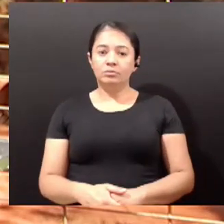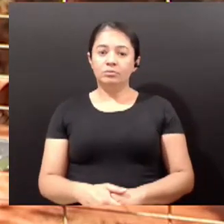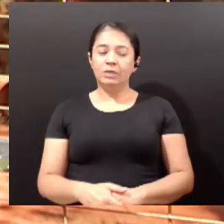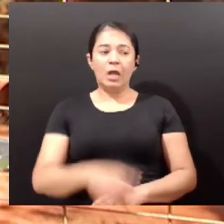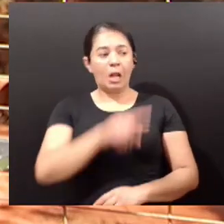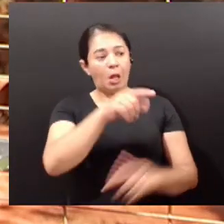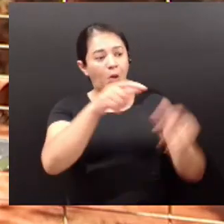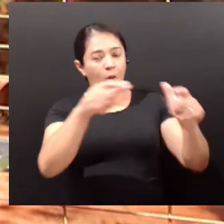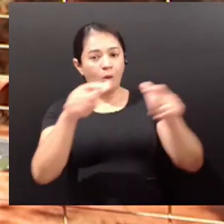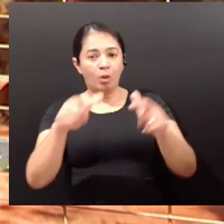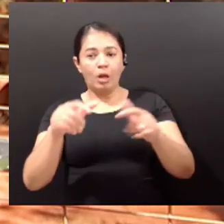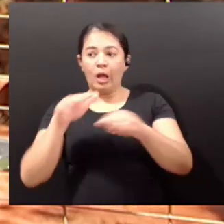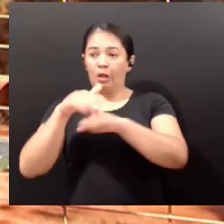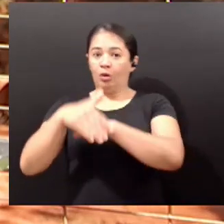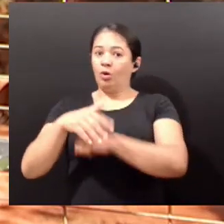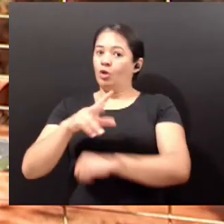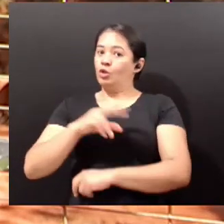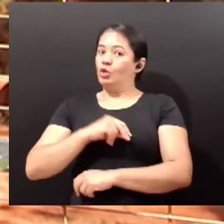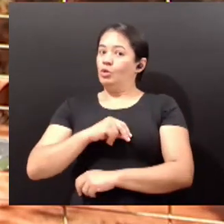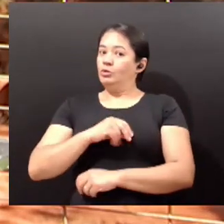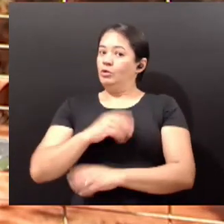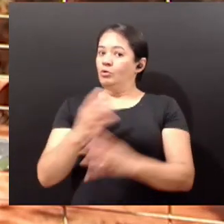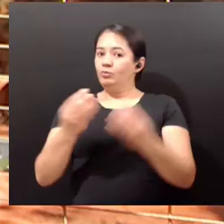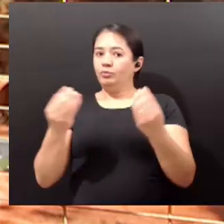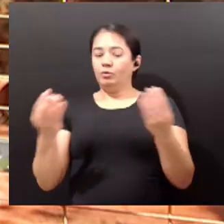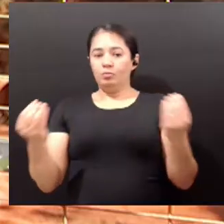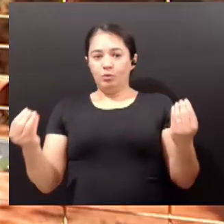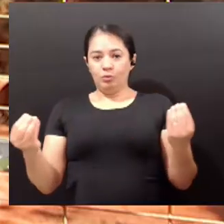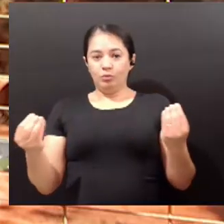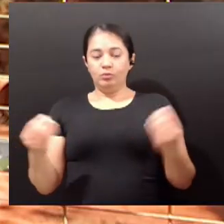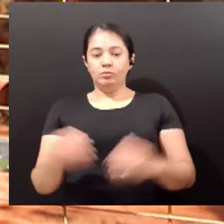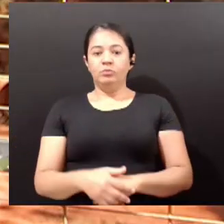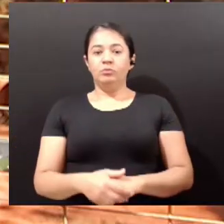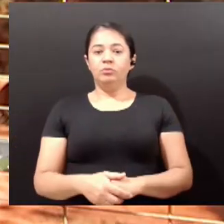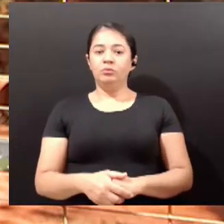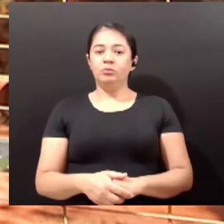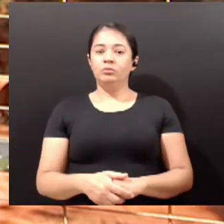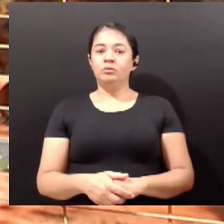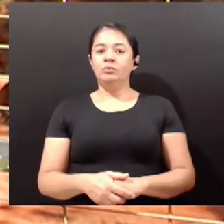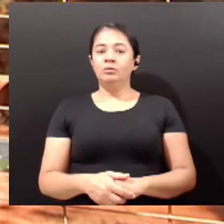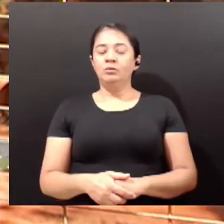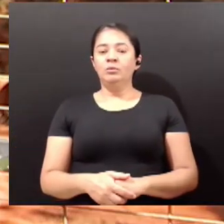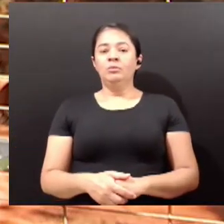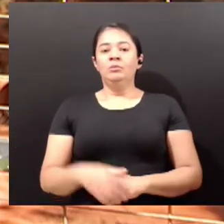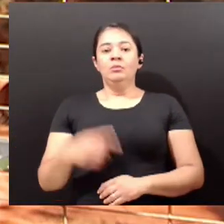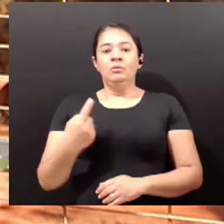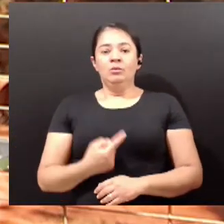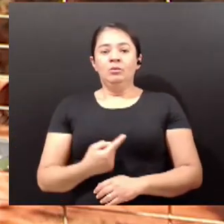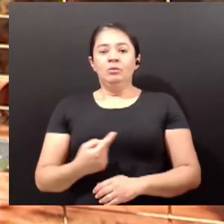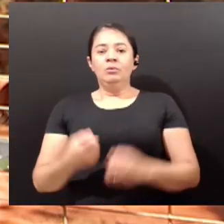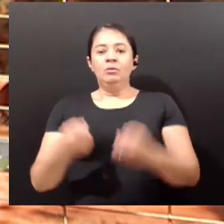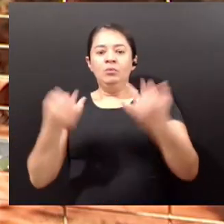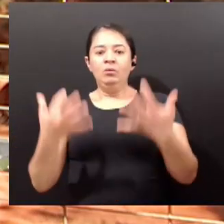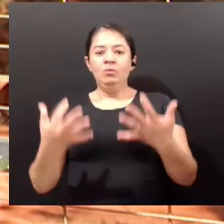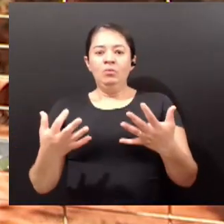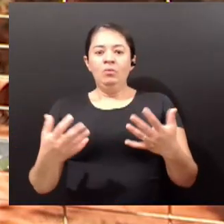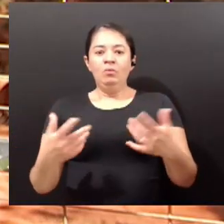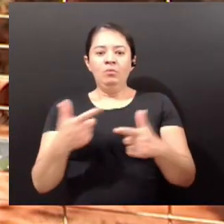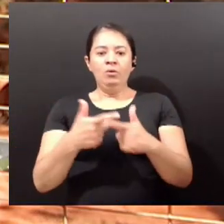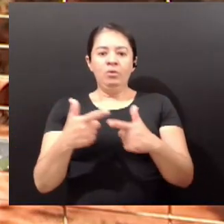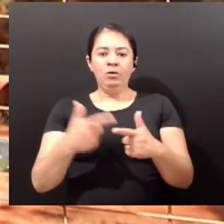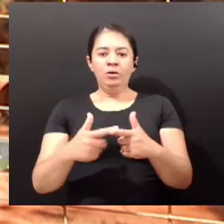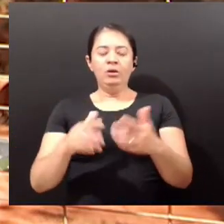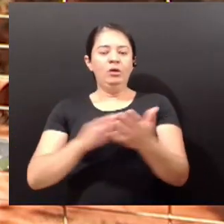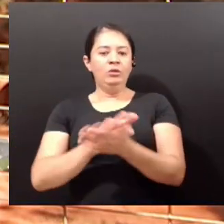lá, ontem viram uma onça parda aqui. A gente não estava falando que não tem esse problema, o bicho não